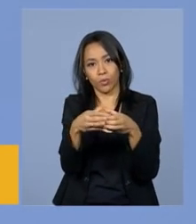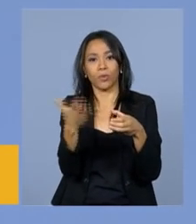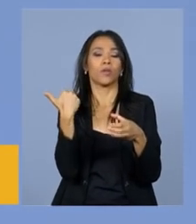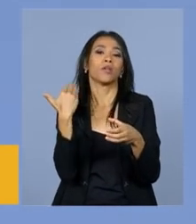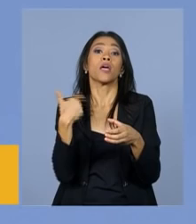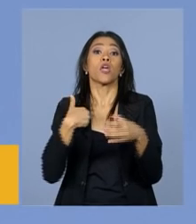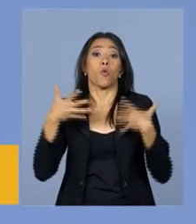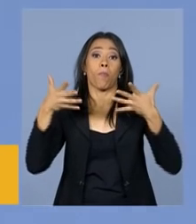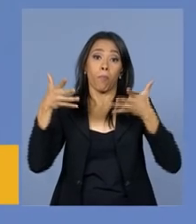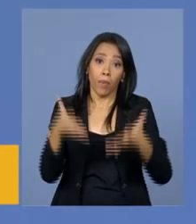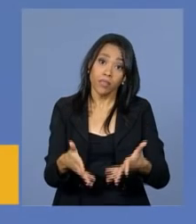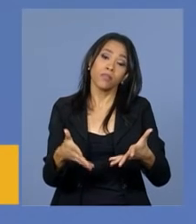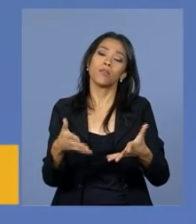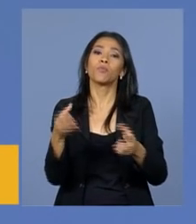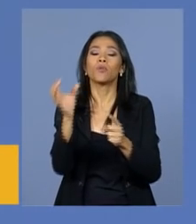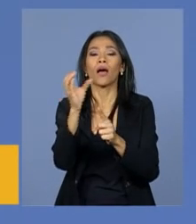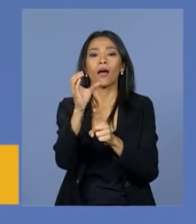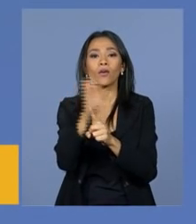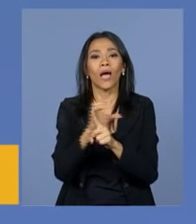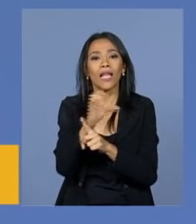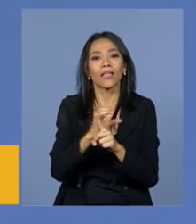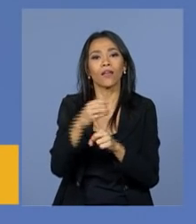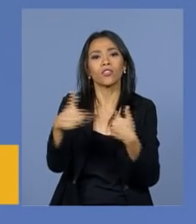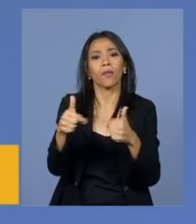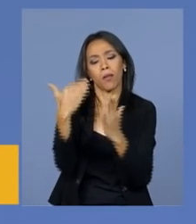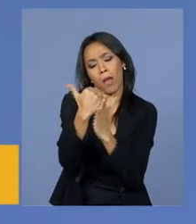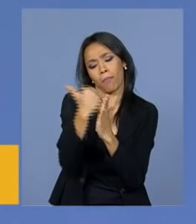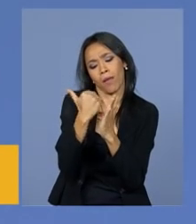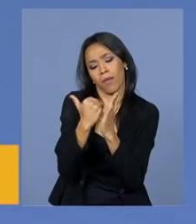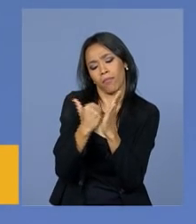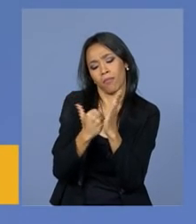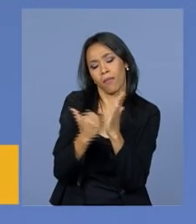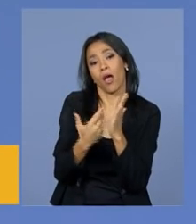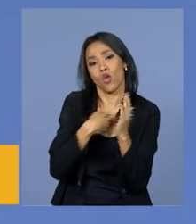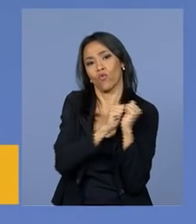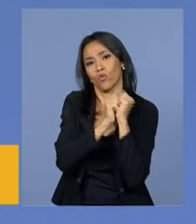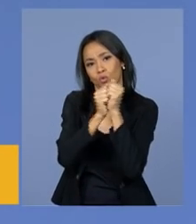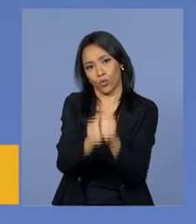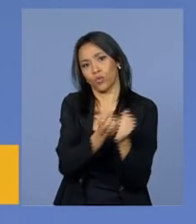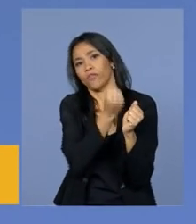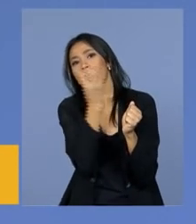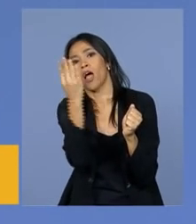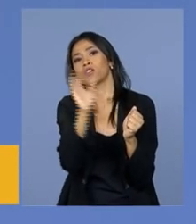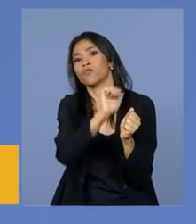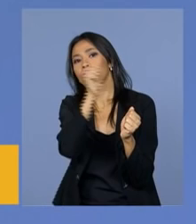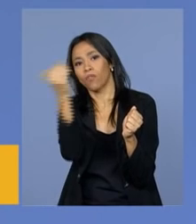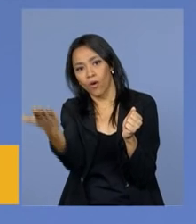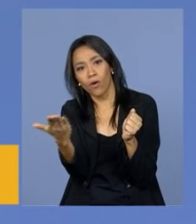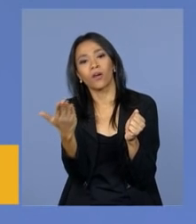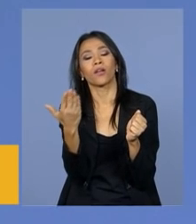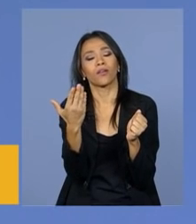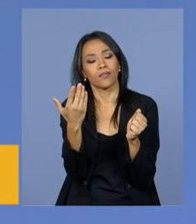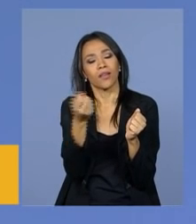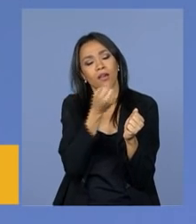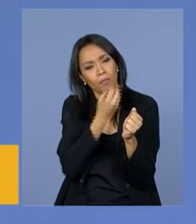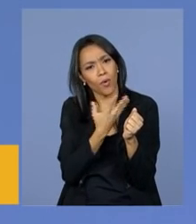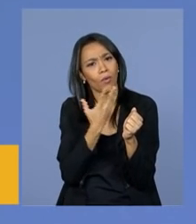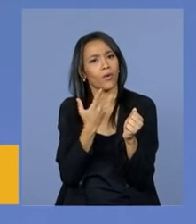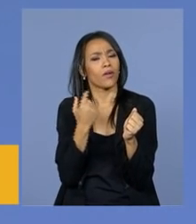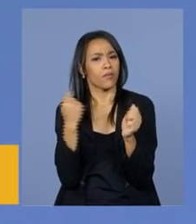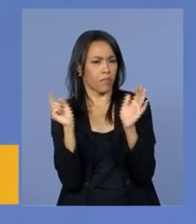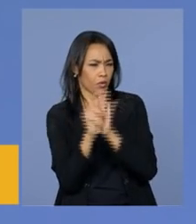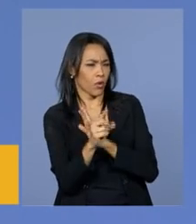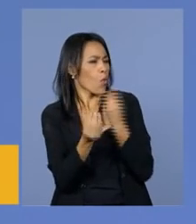Faço parte da agenda da esquadrilha. Acompanho muitas das viagens deles, as demonstrações. E é bom que você comentou como fazer